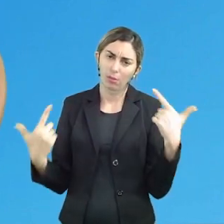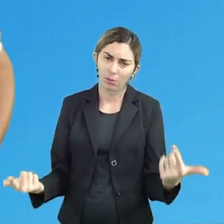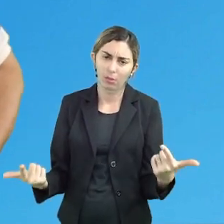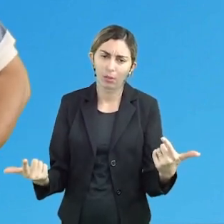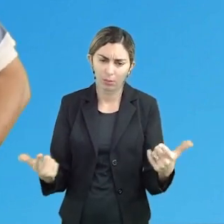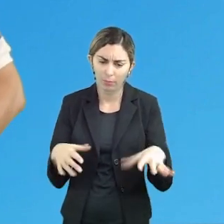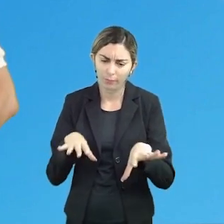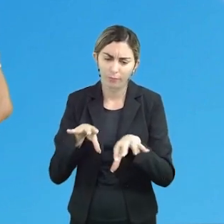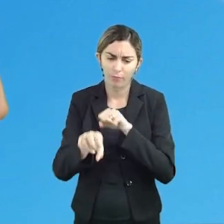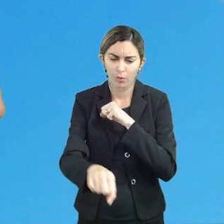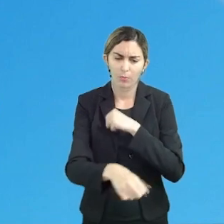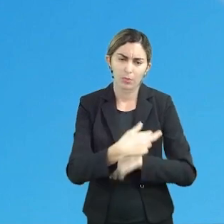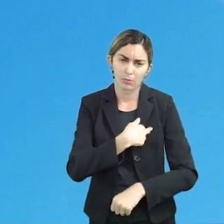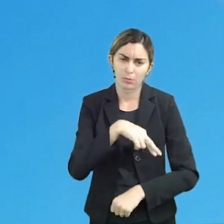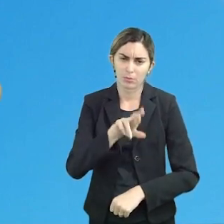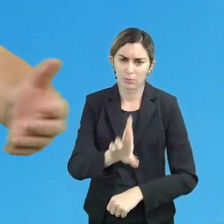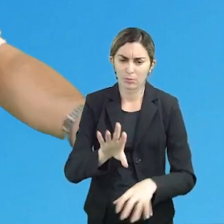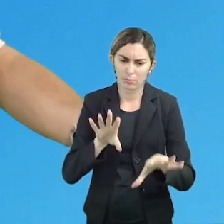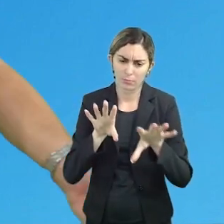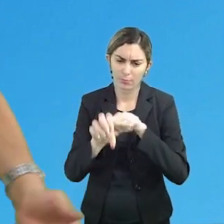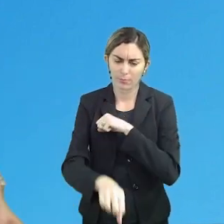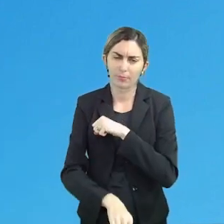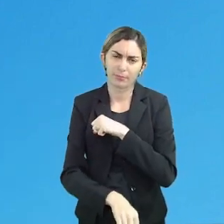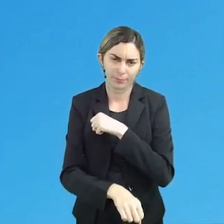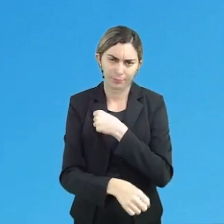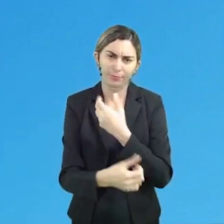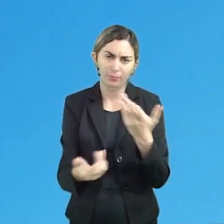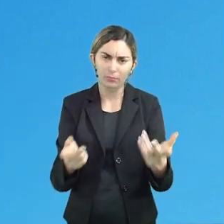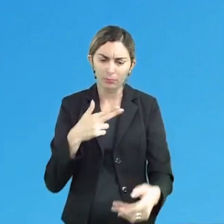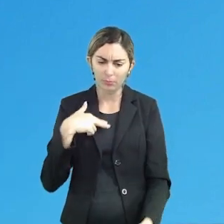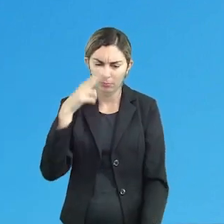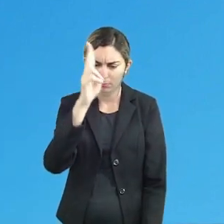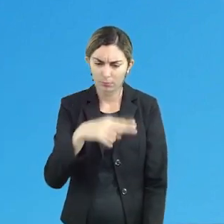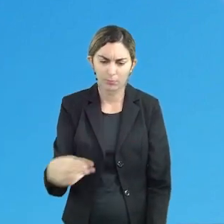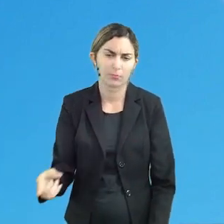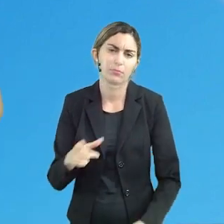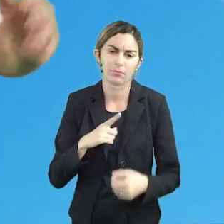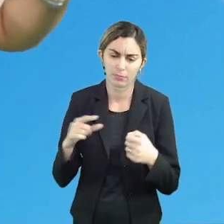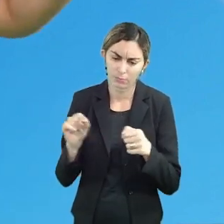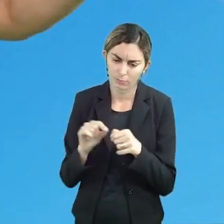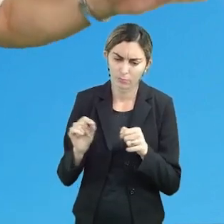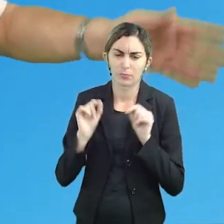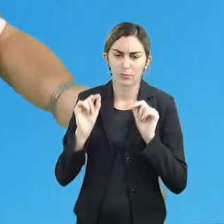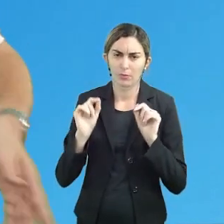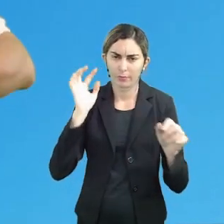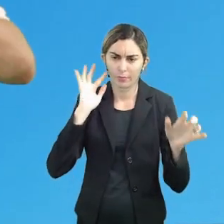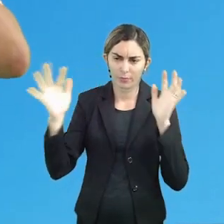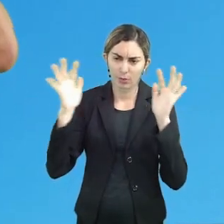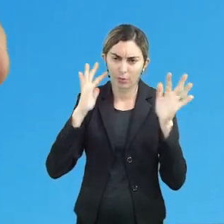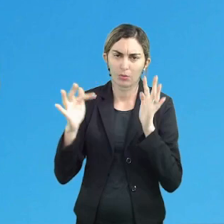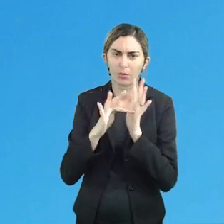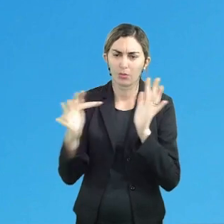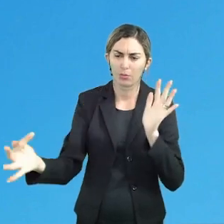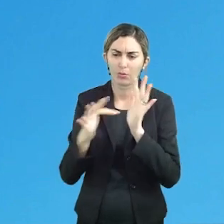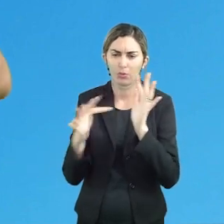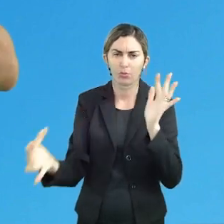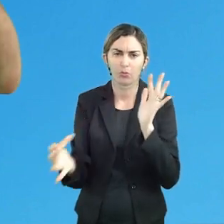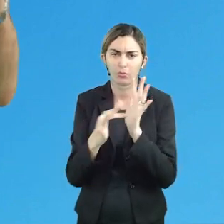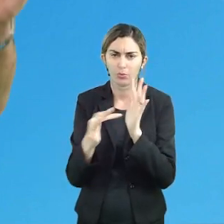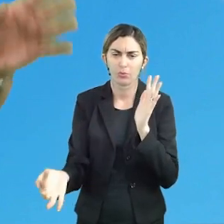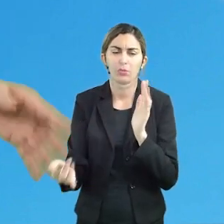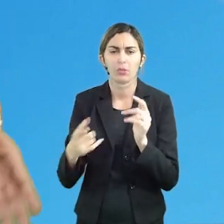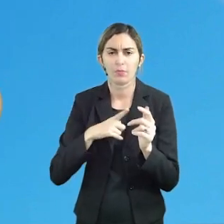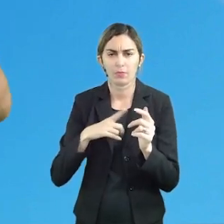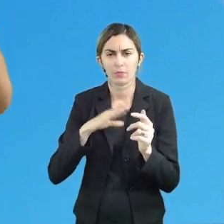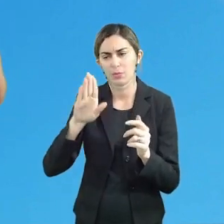a formação religiosa, a formação de padre, ele teve que fazer o quê? Filosofia e teologia.